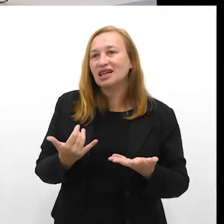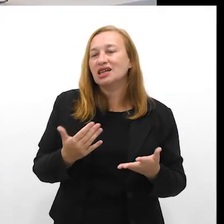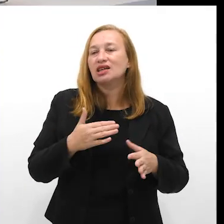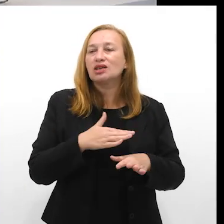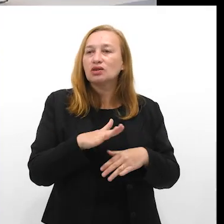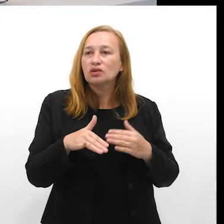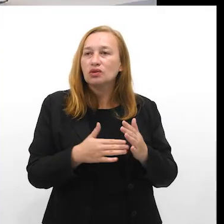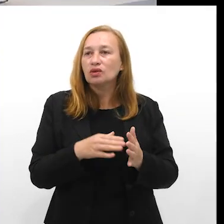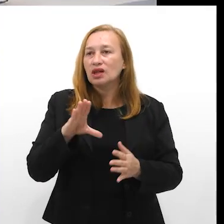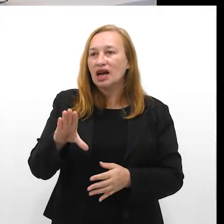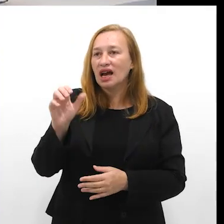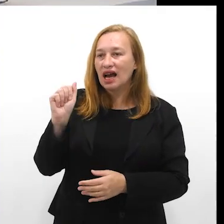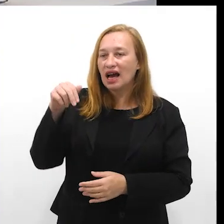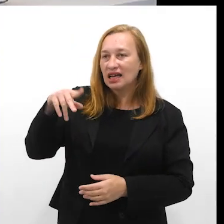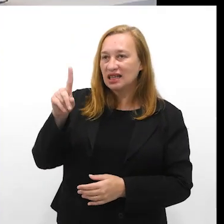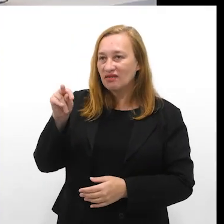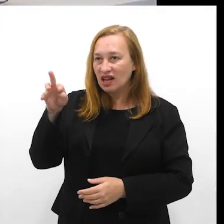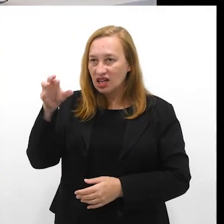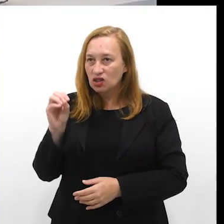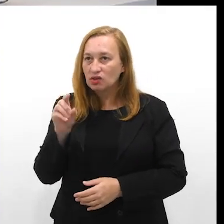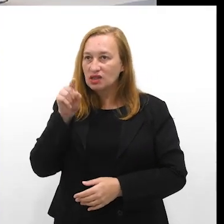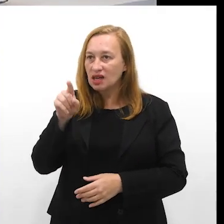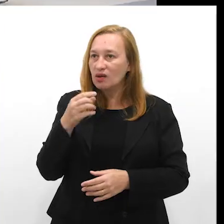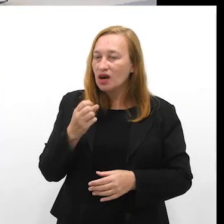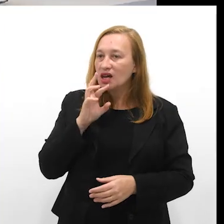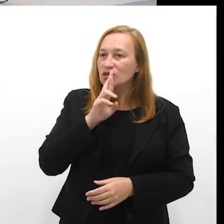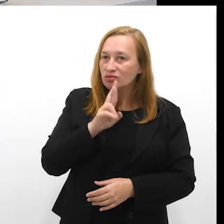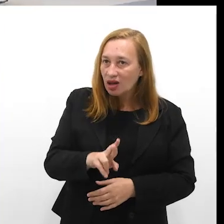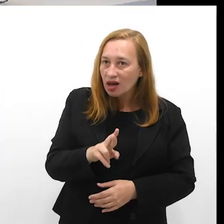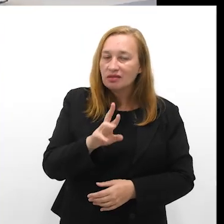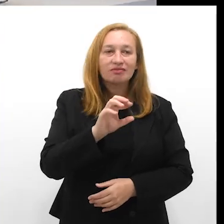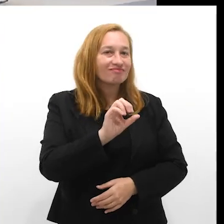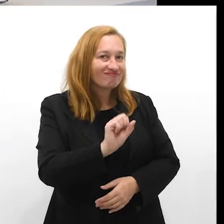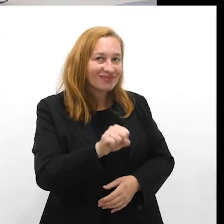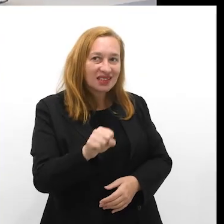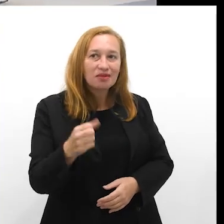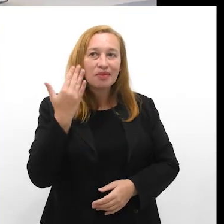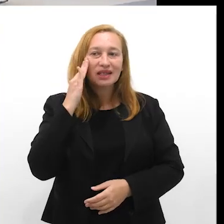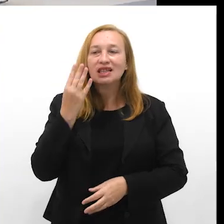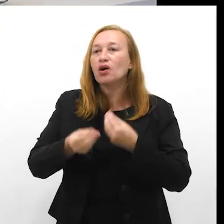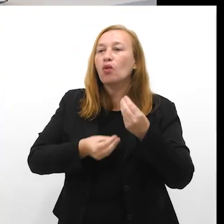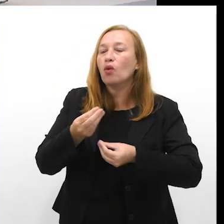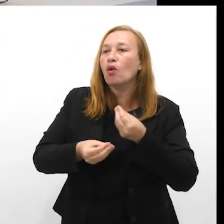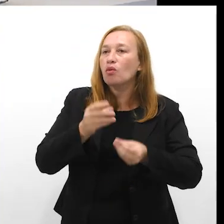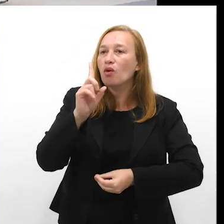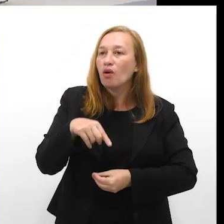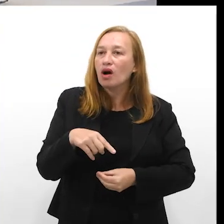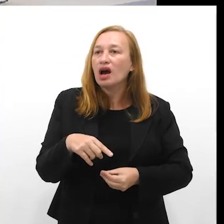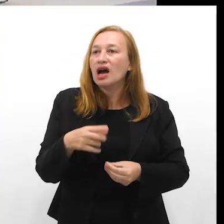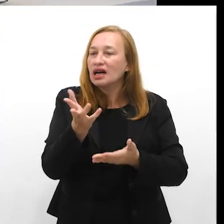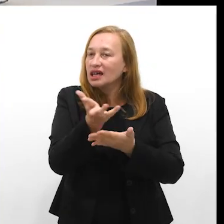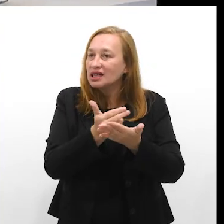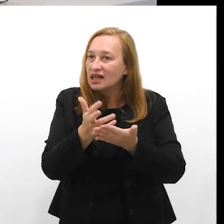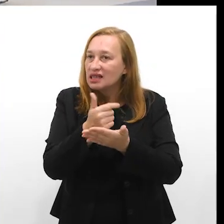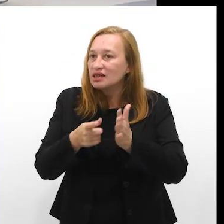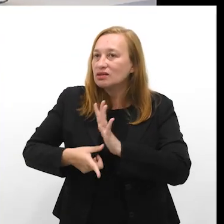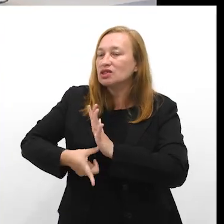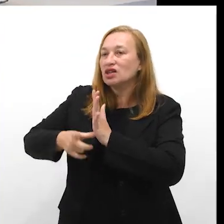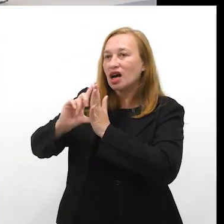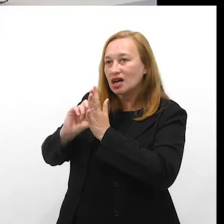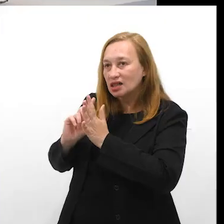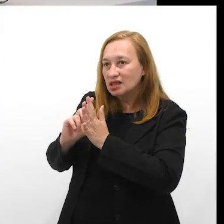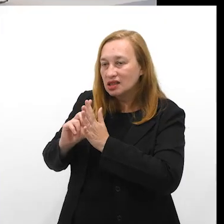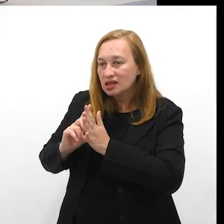Uma brincadeira, nem todo carnavalesco. E esse é o resultado. Esse é o resultado. Isso é bom para o espectador entender como é que funciona. Daquele